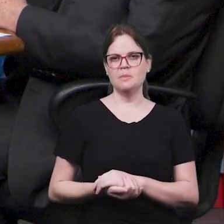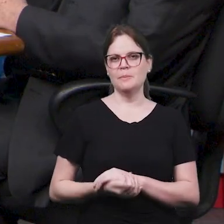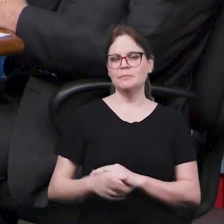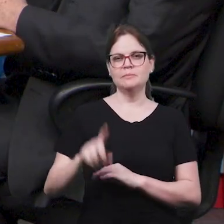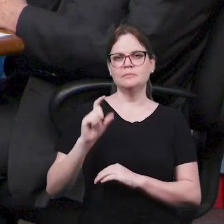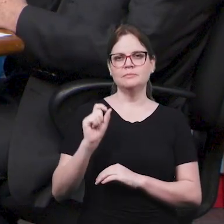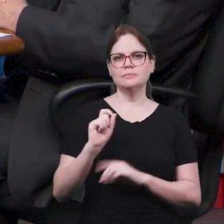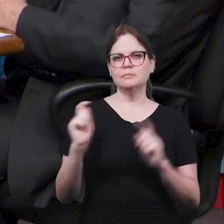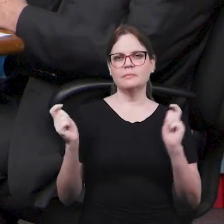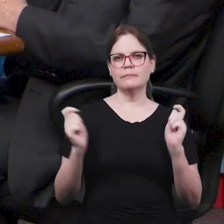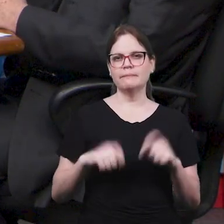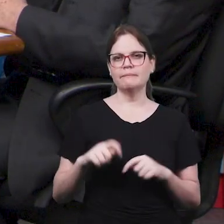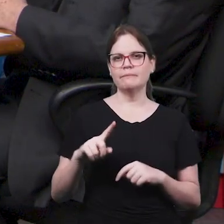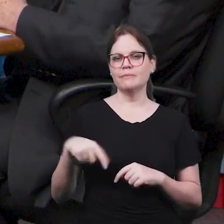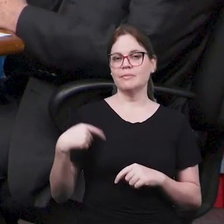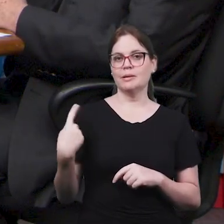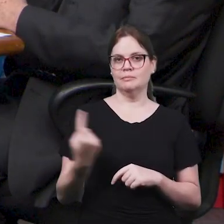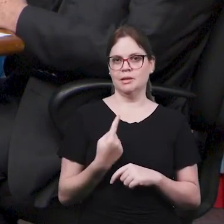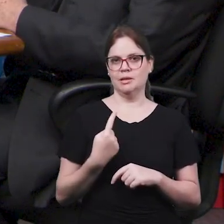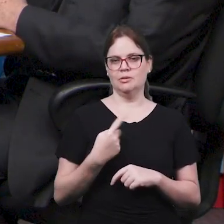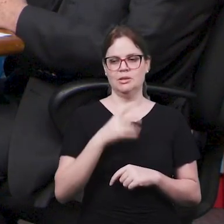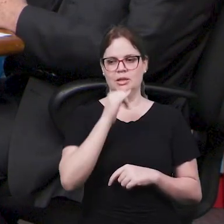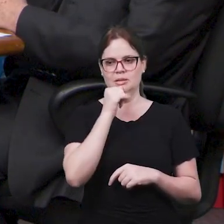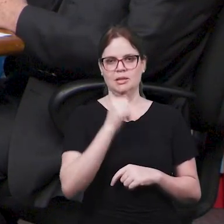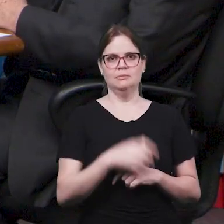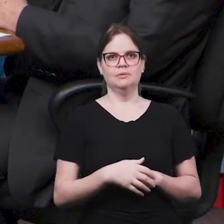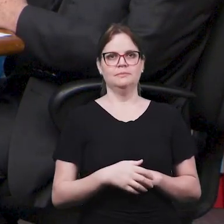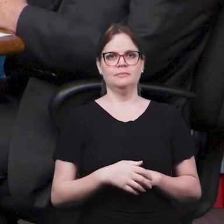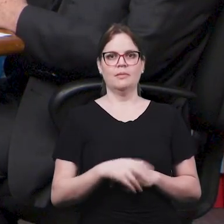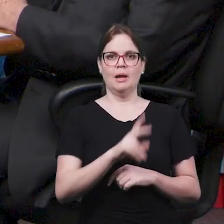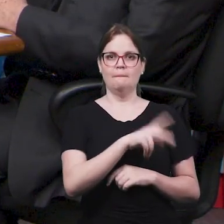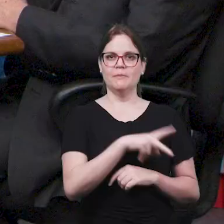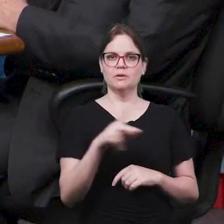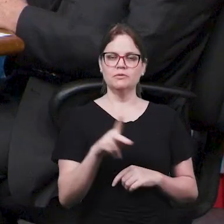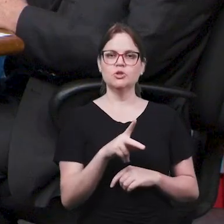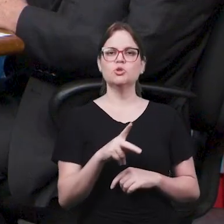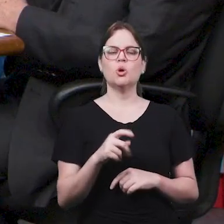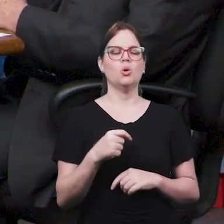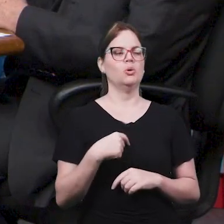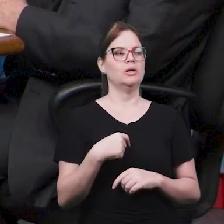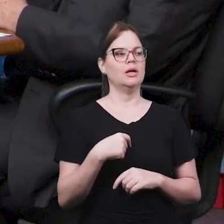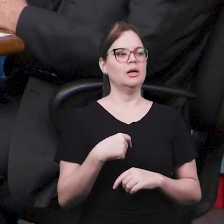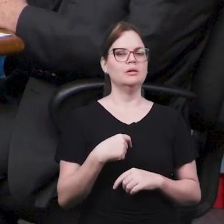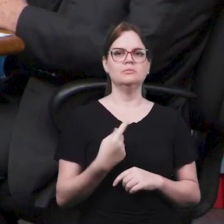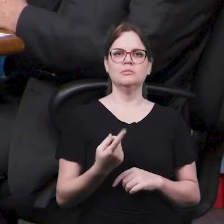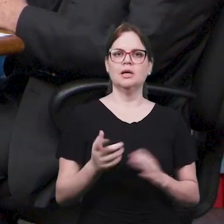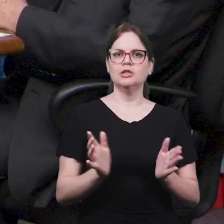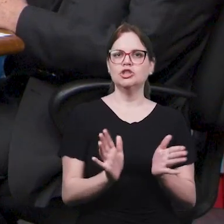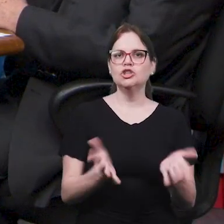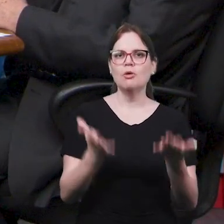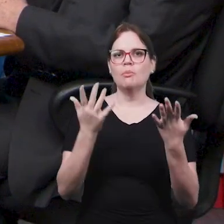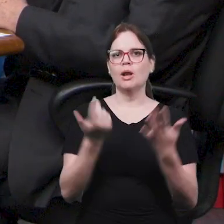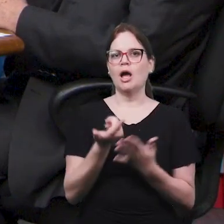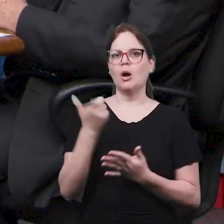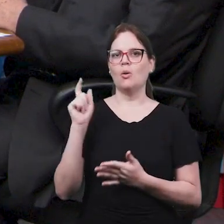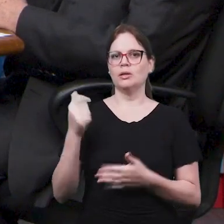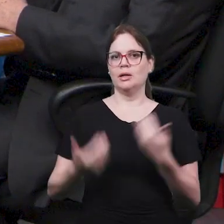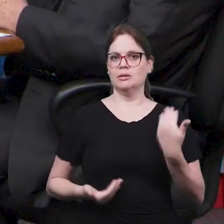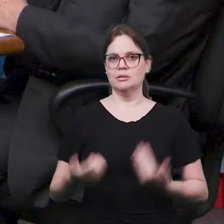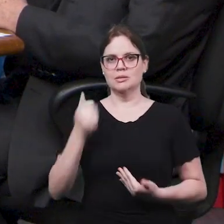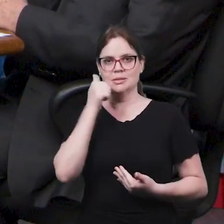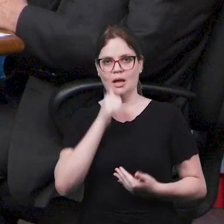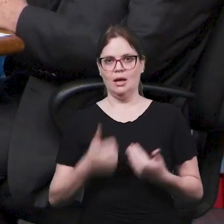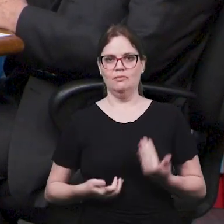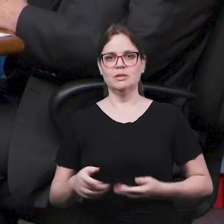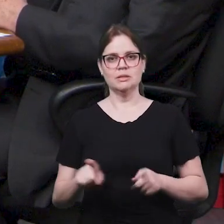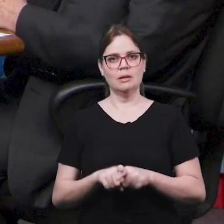que pode ser feito para uma professora criar assim estímulos para que outras irmãs da igreja desejem também